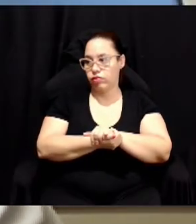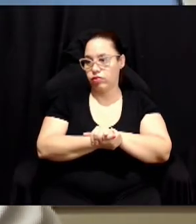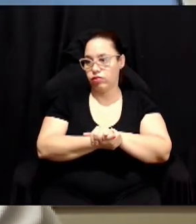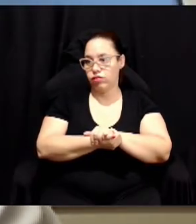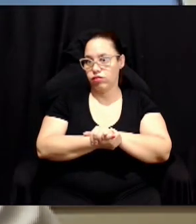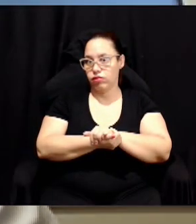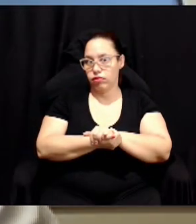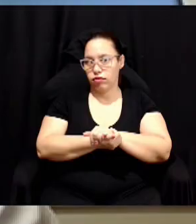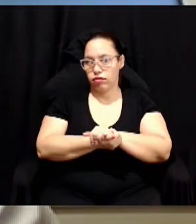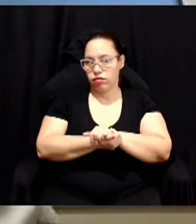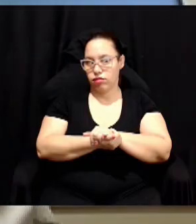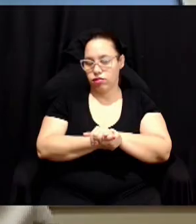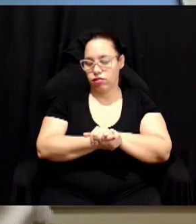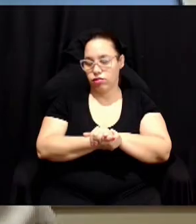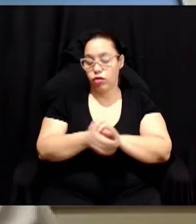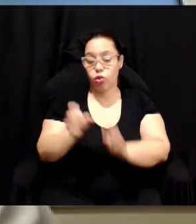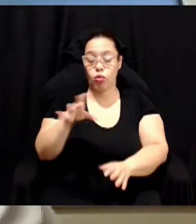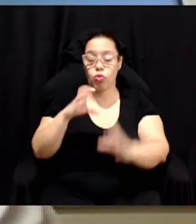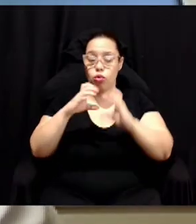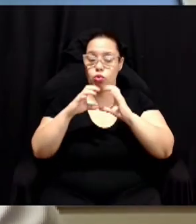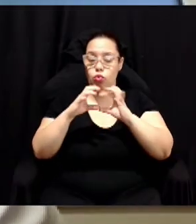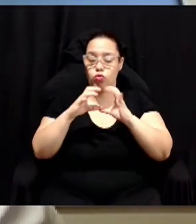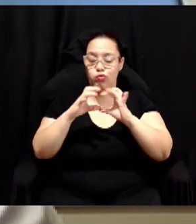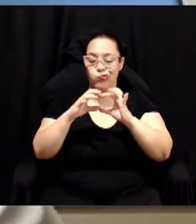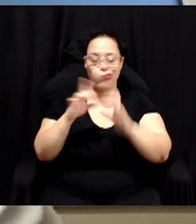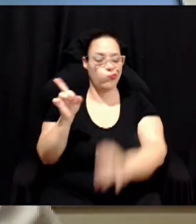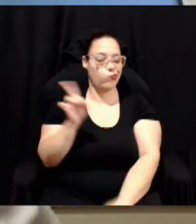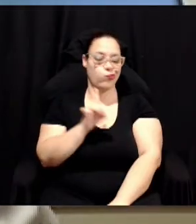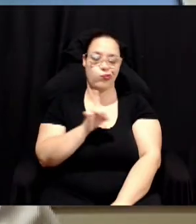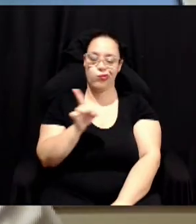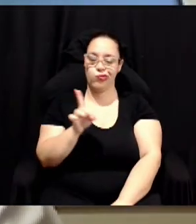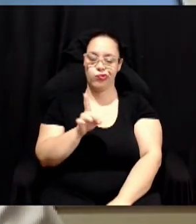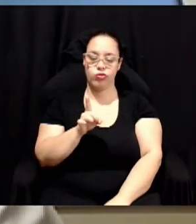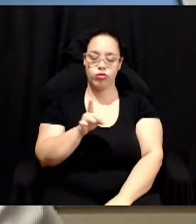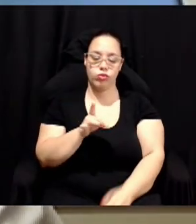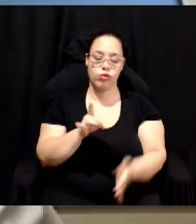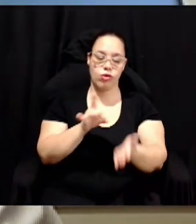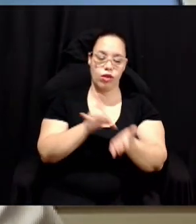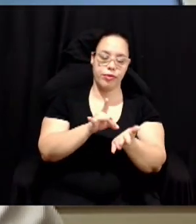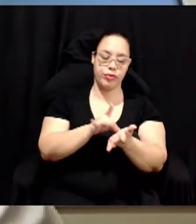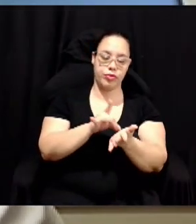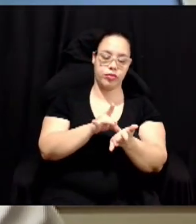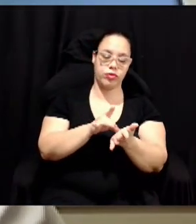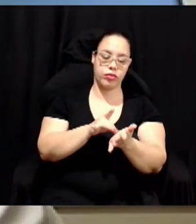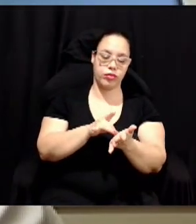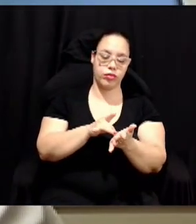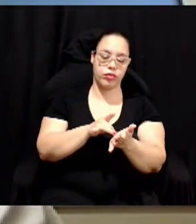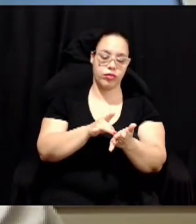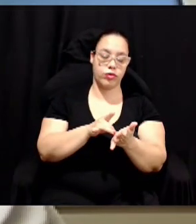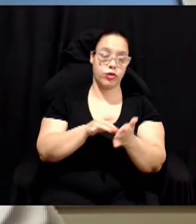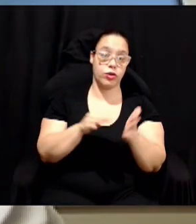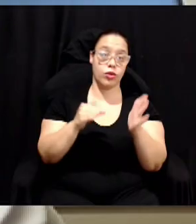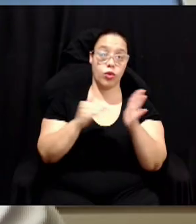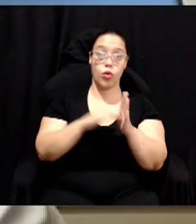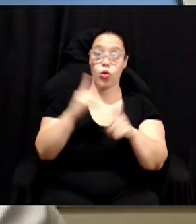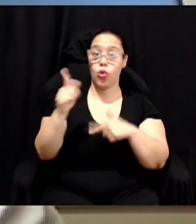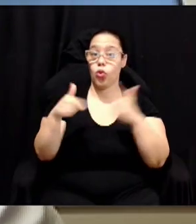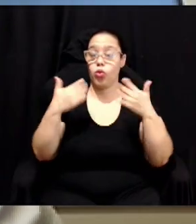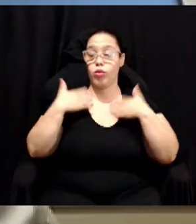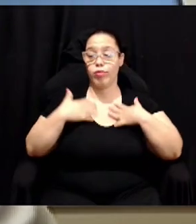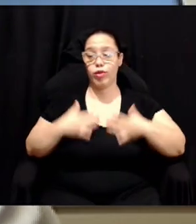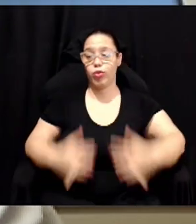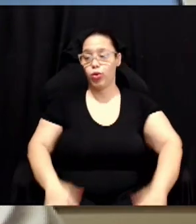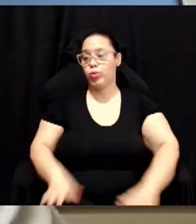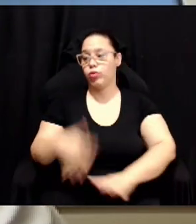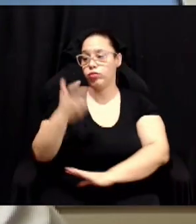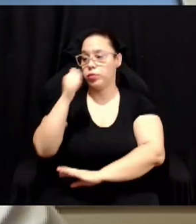não está presente só no cérebro. Na realidade, quando ela afeta o cérebro, ela já afetou outras partes do corpo, que pode